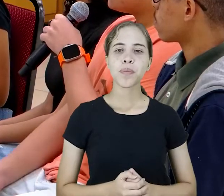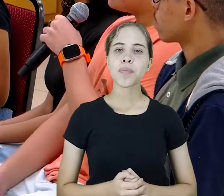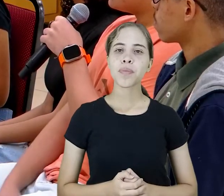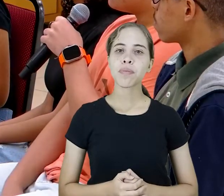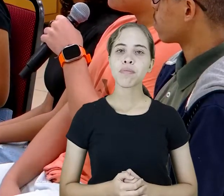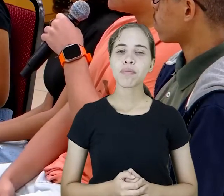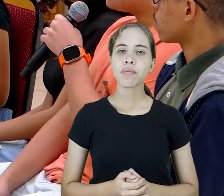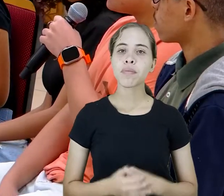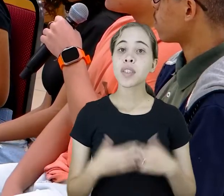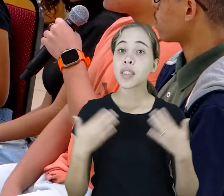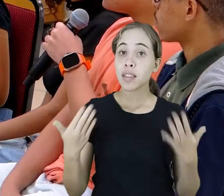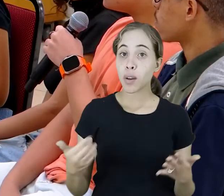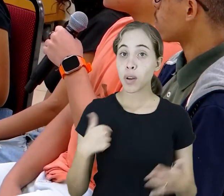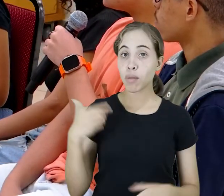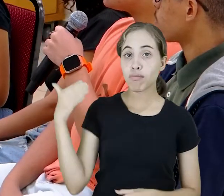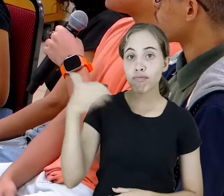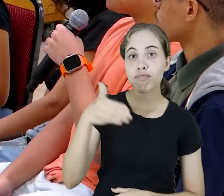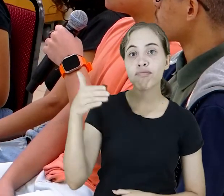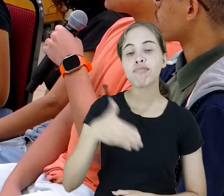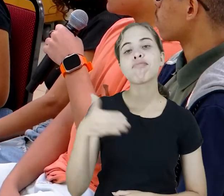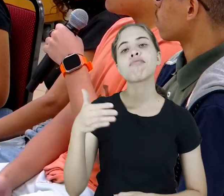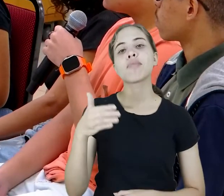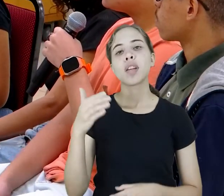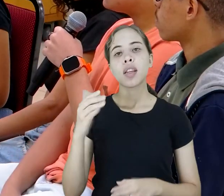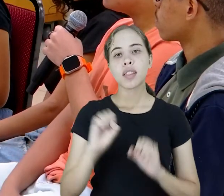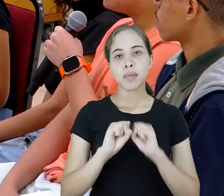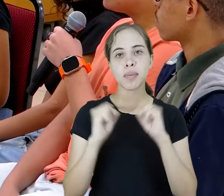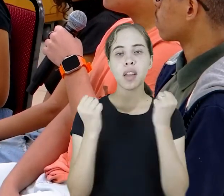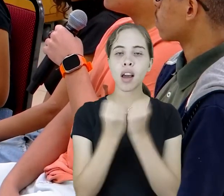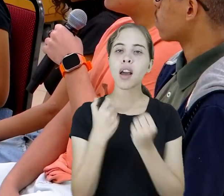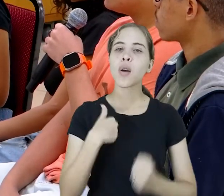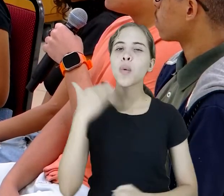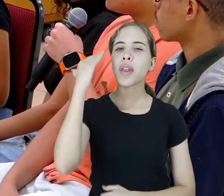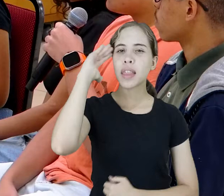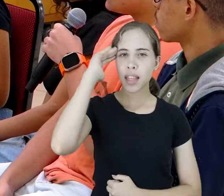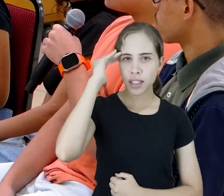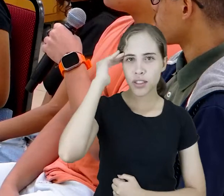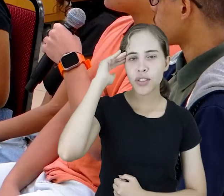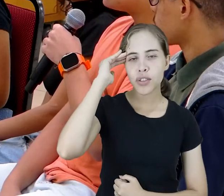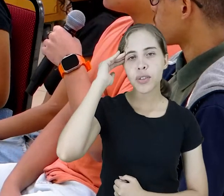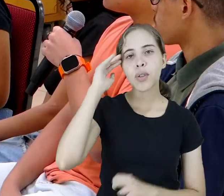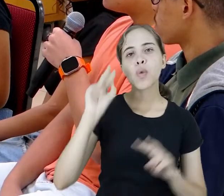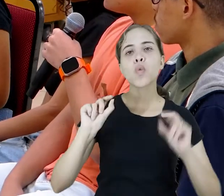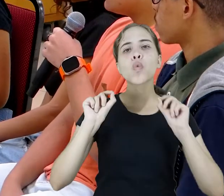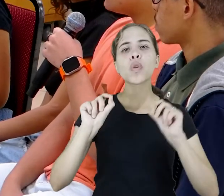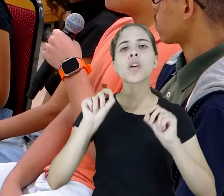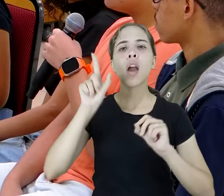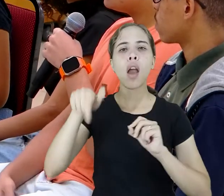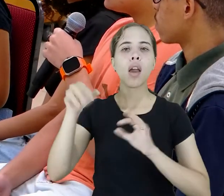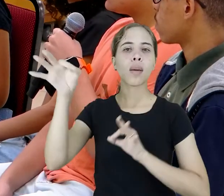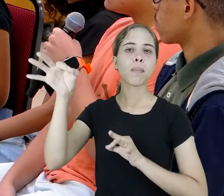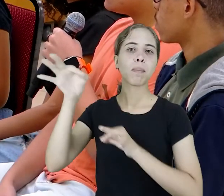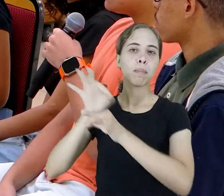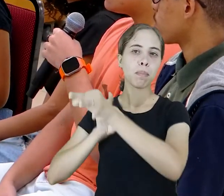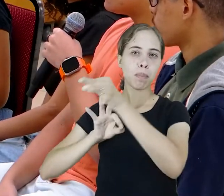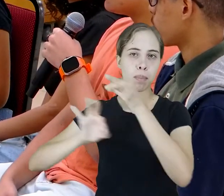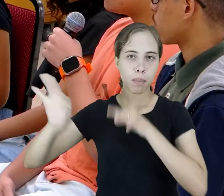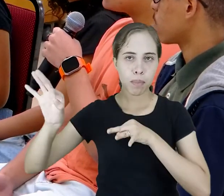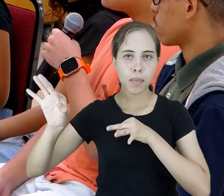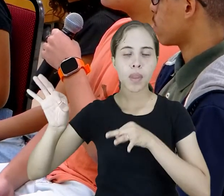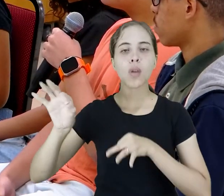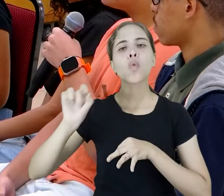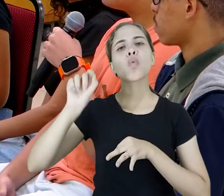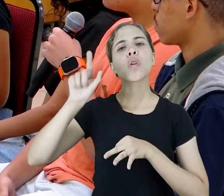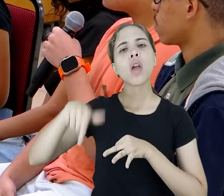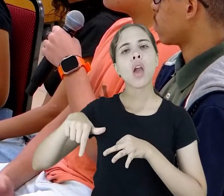Indo no seminário todos os dias, eu pude realmente entender o que é a expiação. Pude entender por